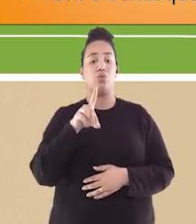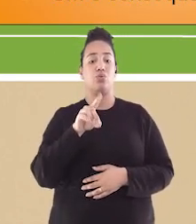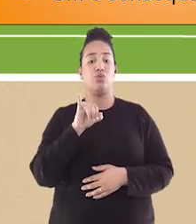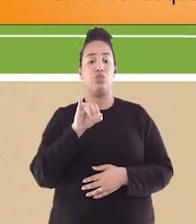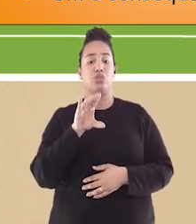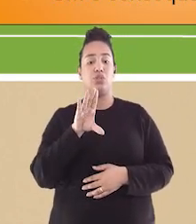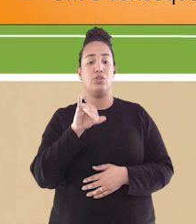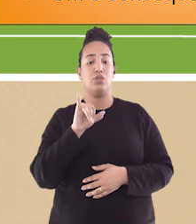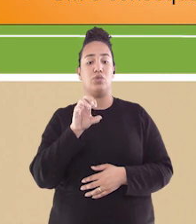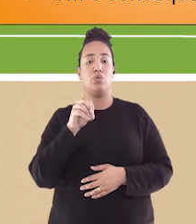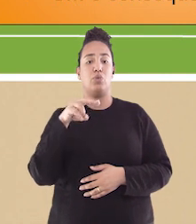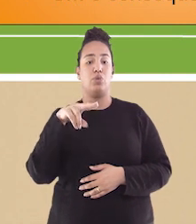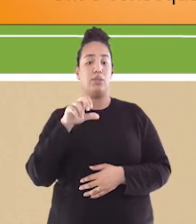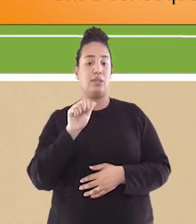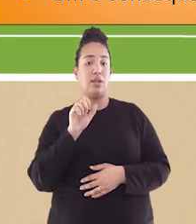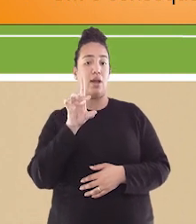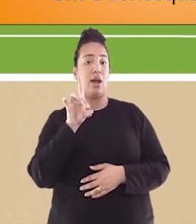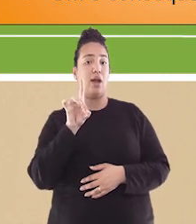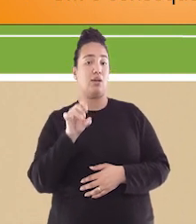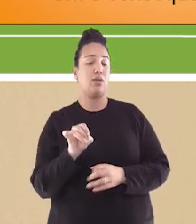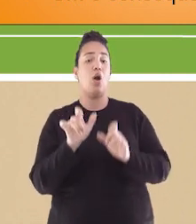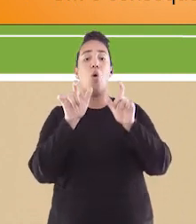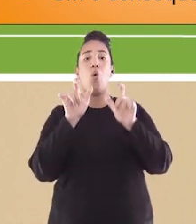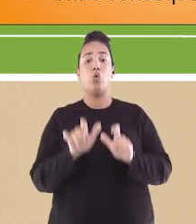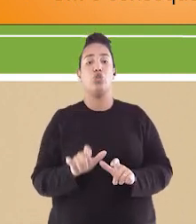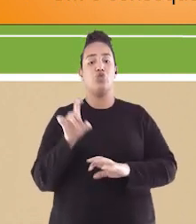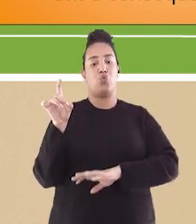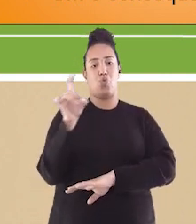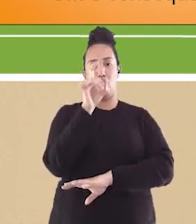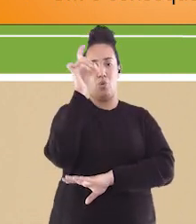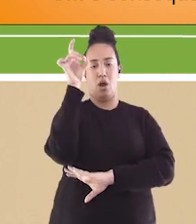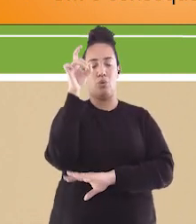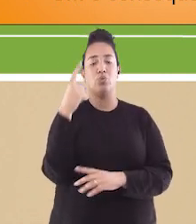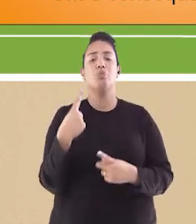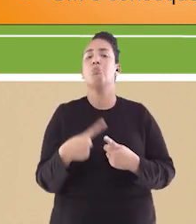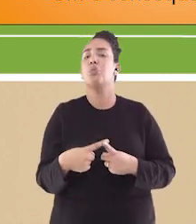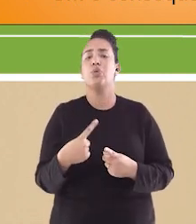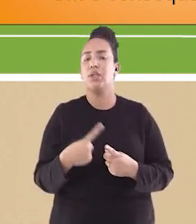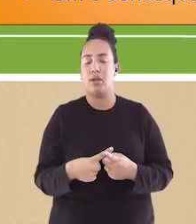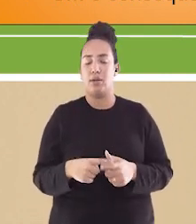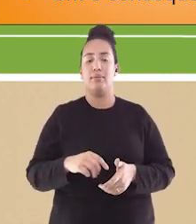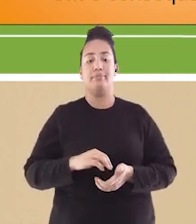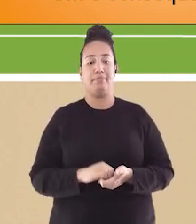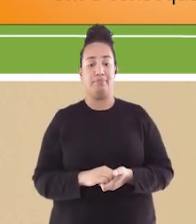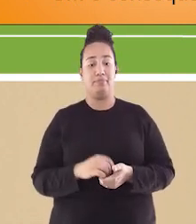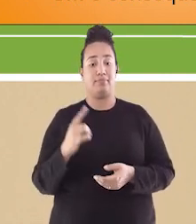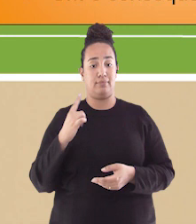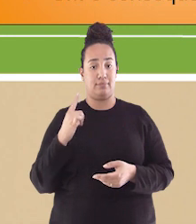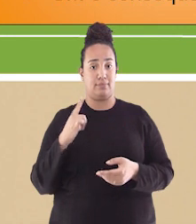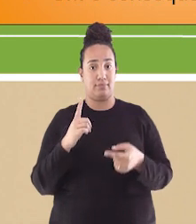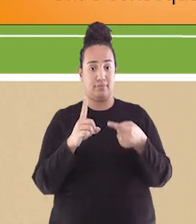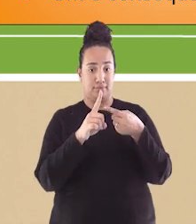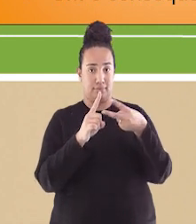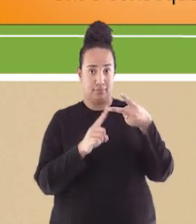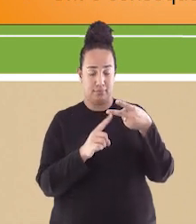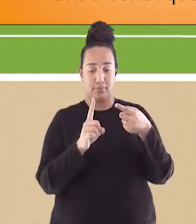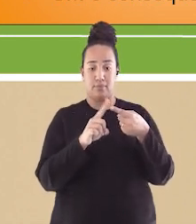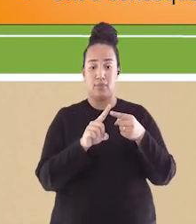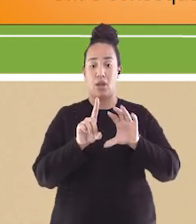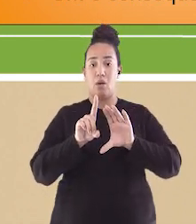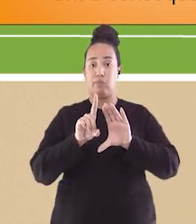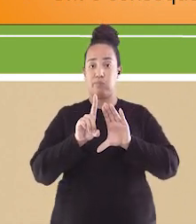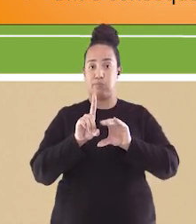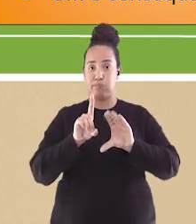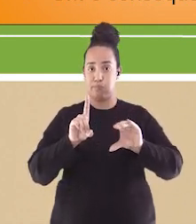dos cômodos, tá? A razão por trás dessa lógica se fundamenta em dois elementos da física: a densidade, que é uma